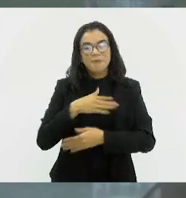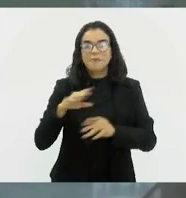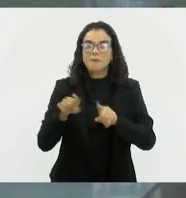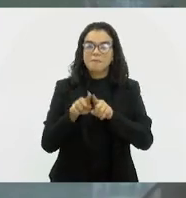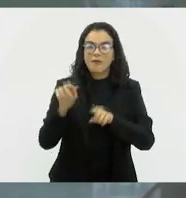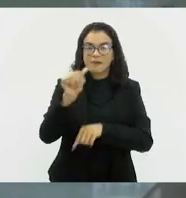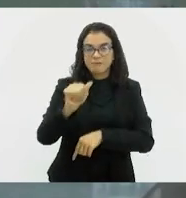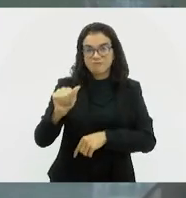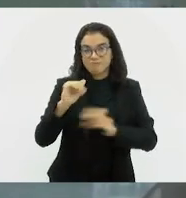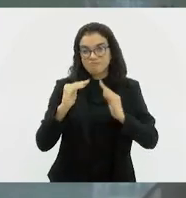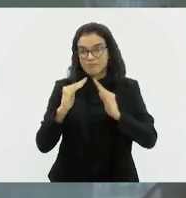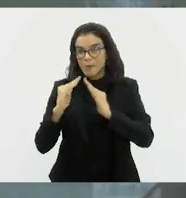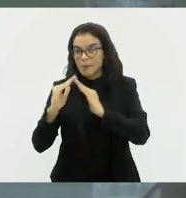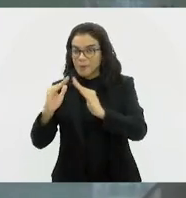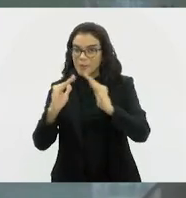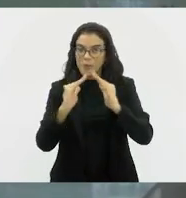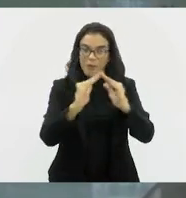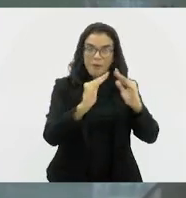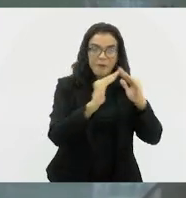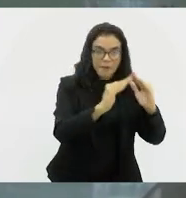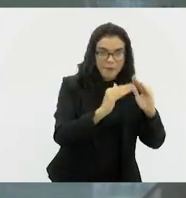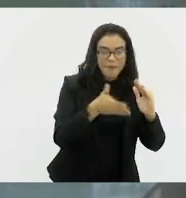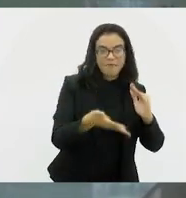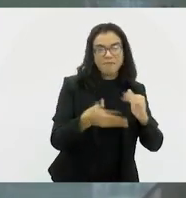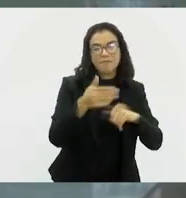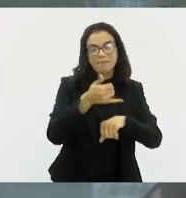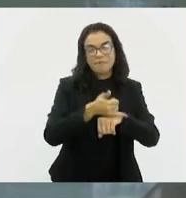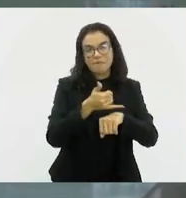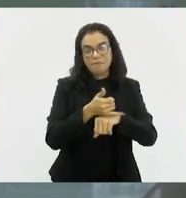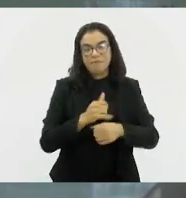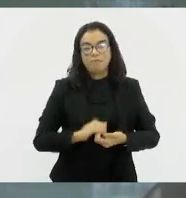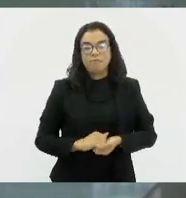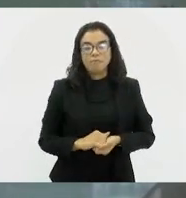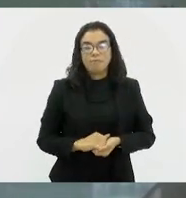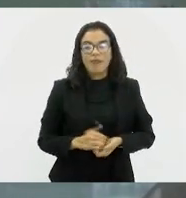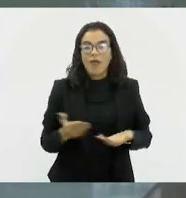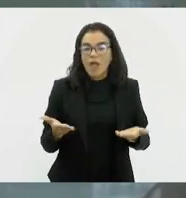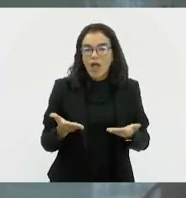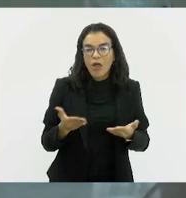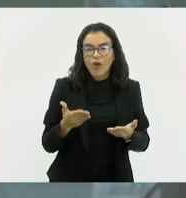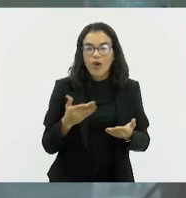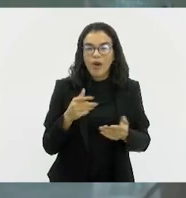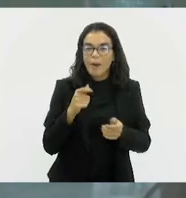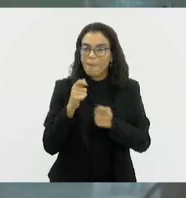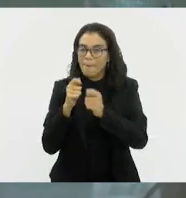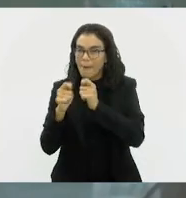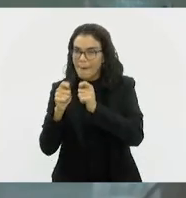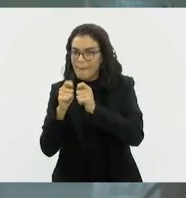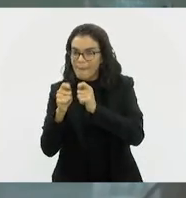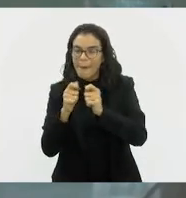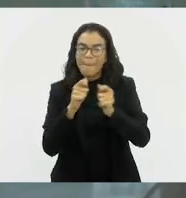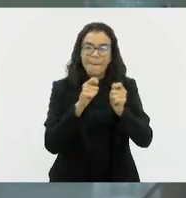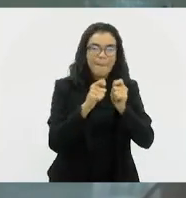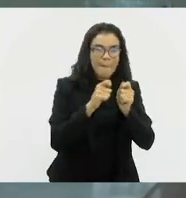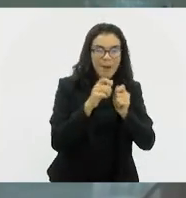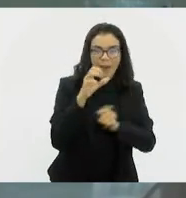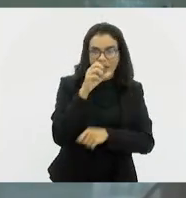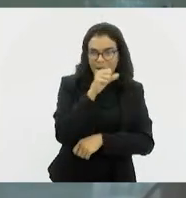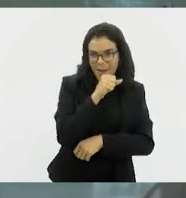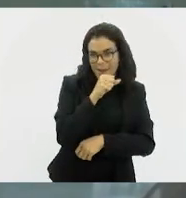aqui de Volta Redonda. Obrigado pela presença. Nós vamos intercalar aqui a fala da mesa, que é rápida, com